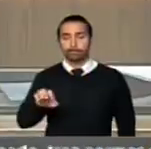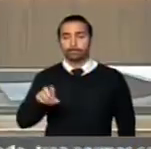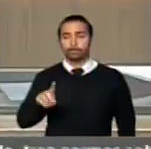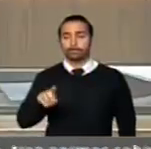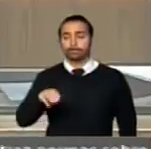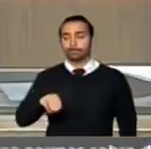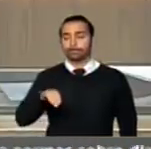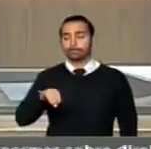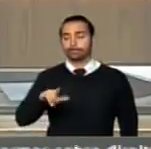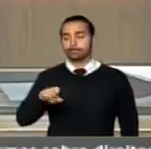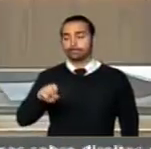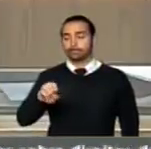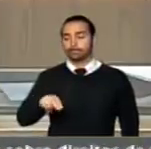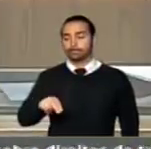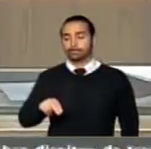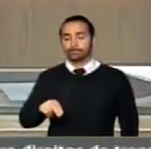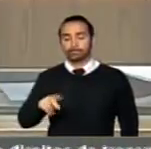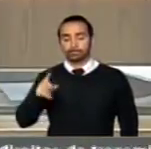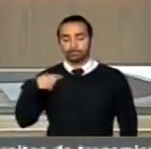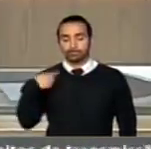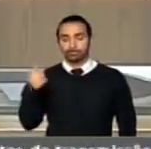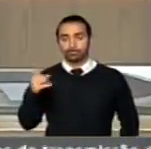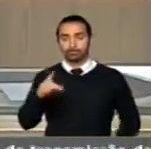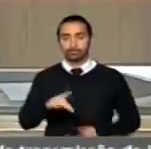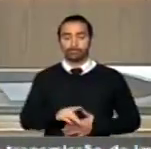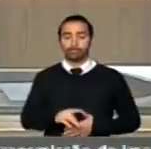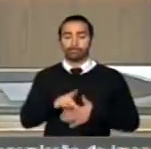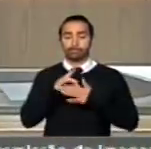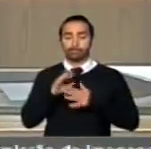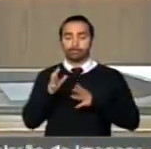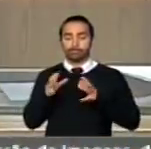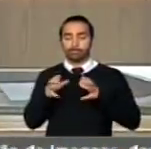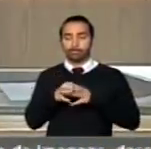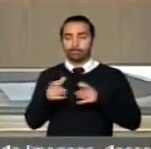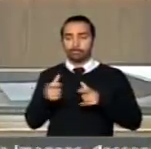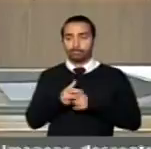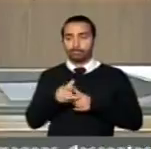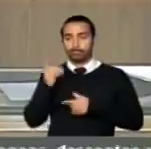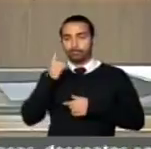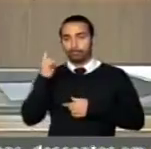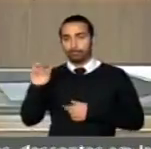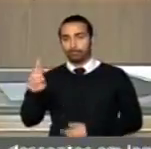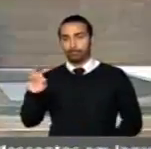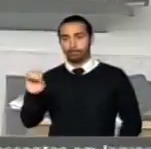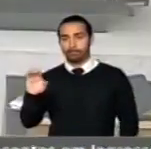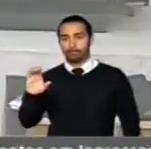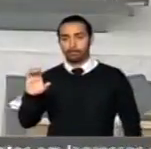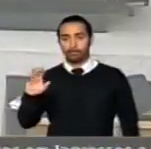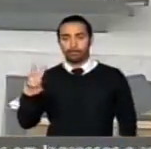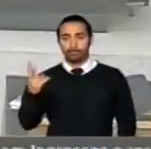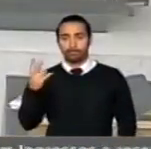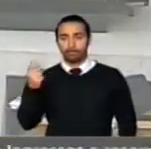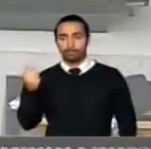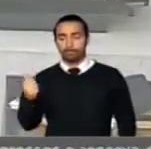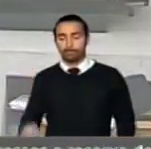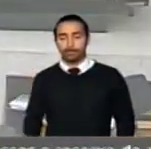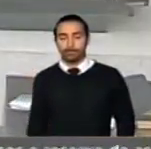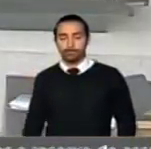E posteriormente pela liderança da minoria, deputado Rocha. Presidente,